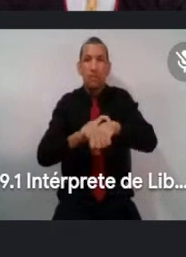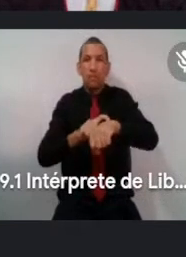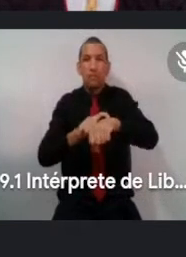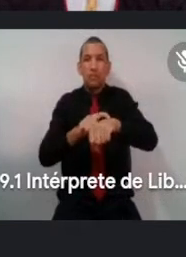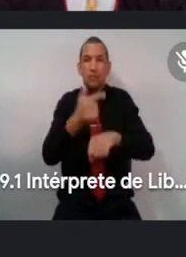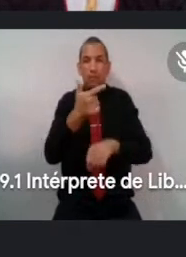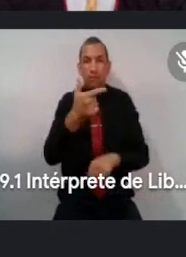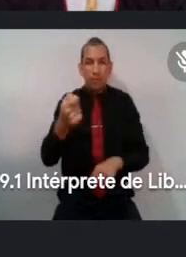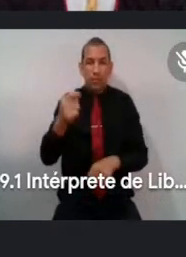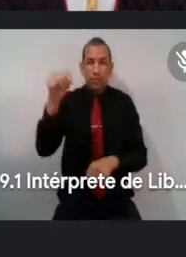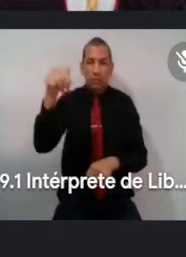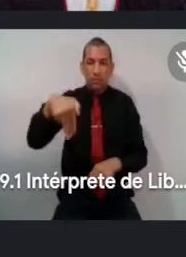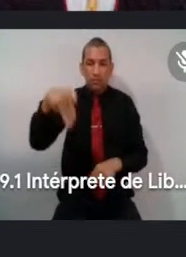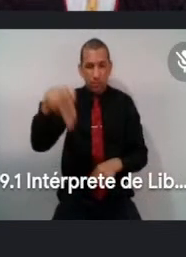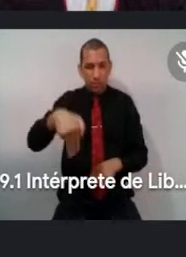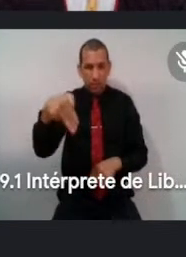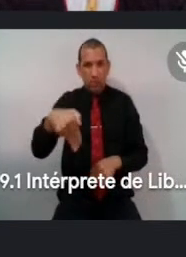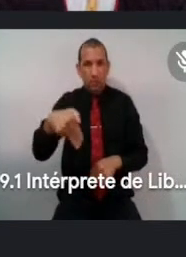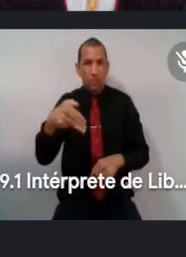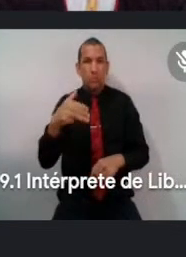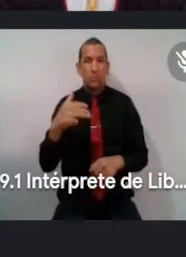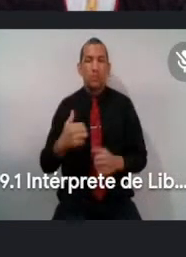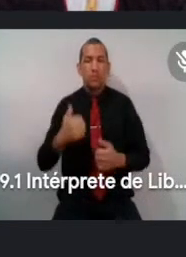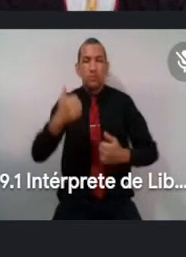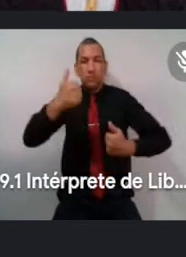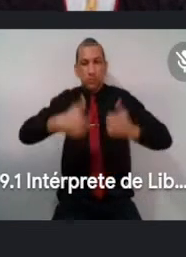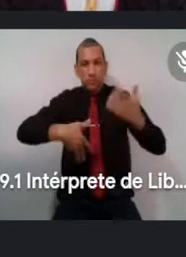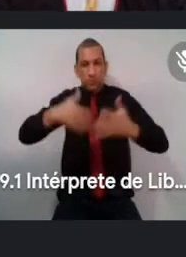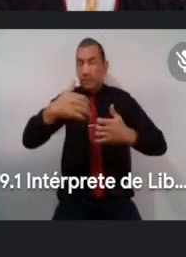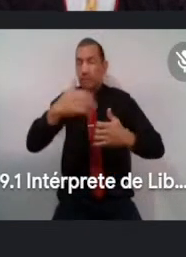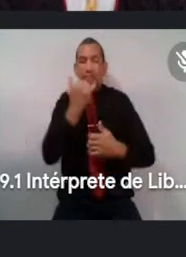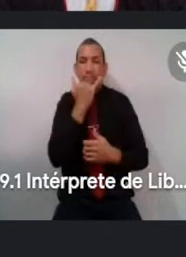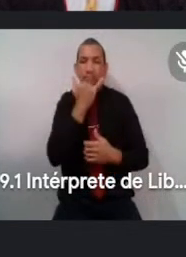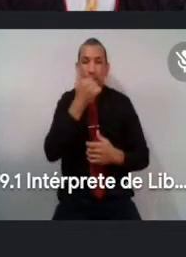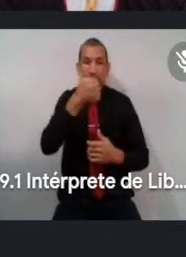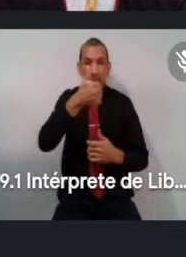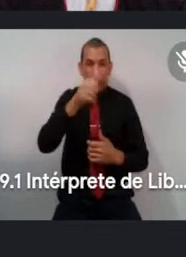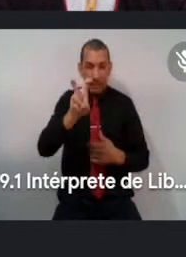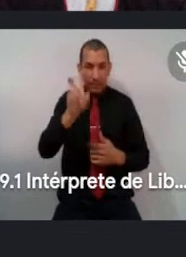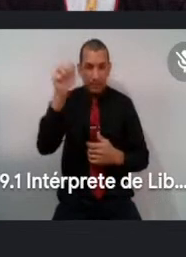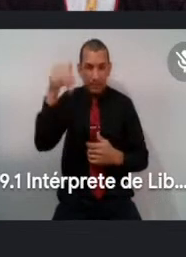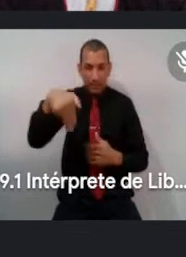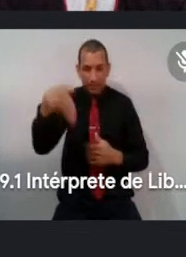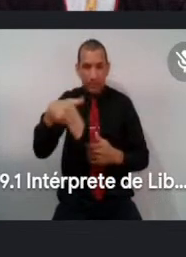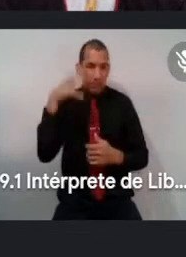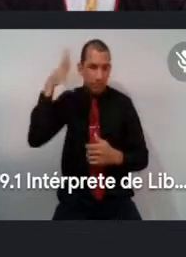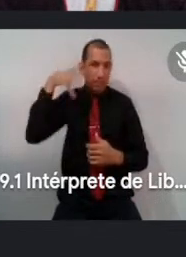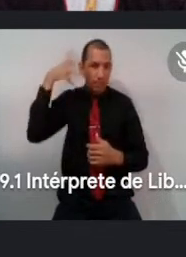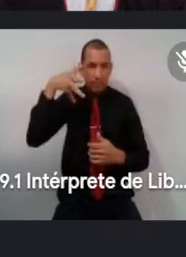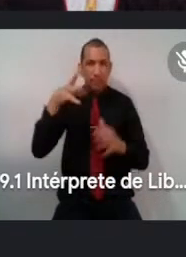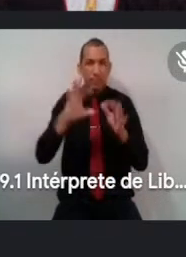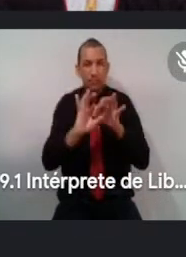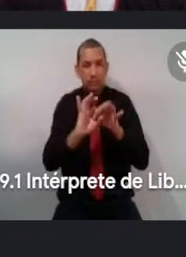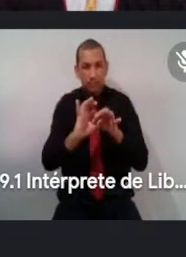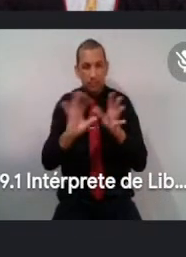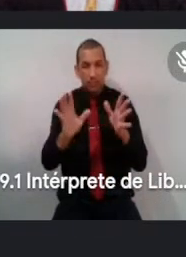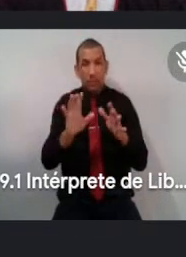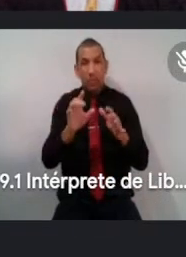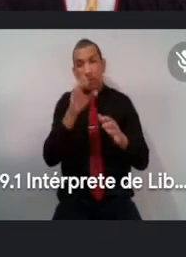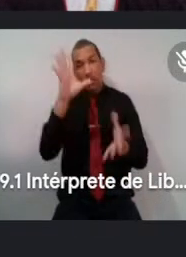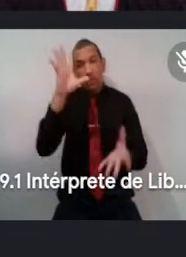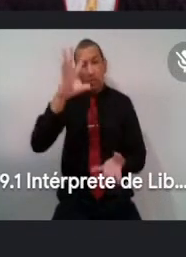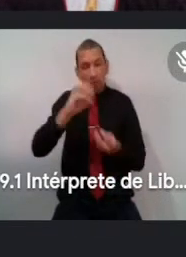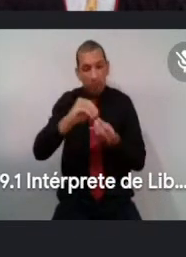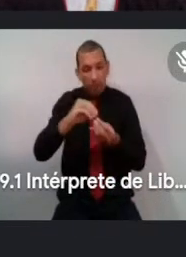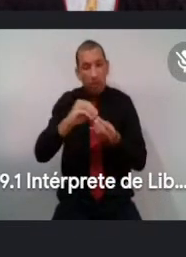20 minutos para 15 minutos 15 minutos para a sustentação oral se puder